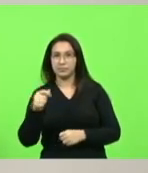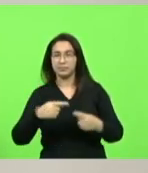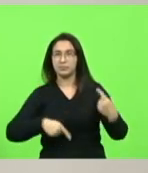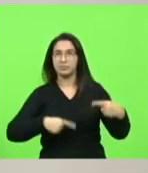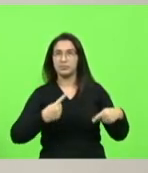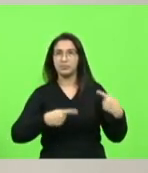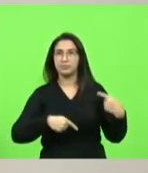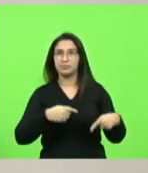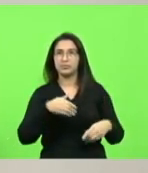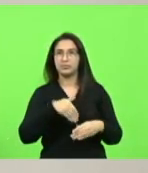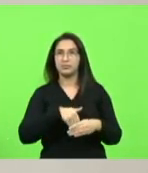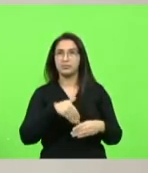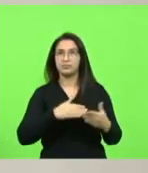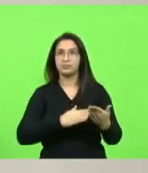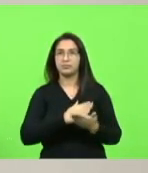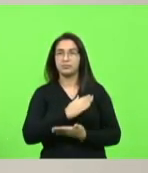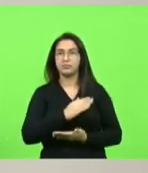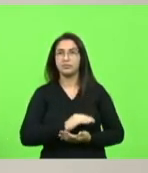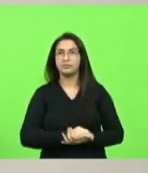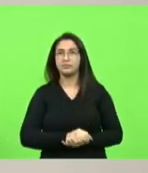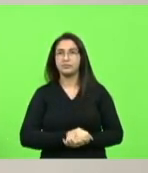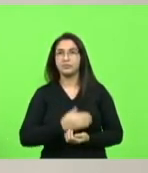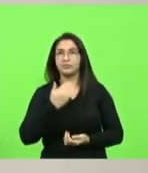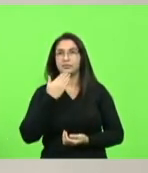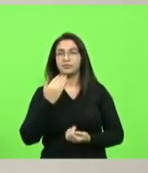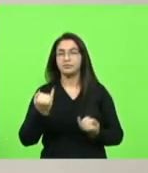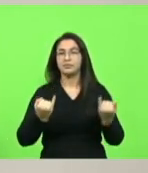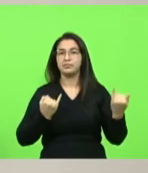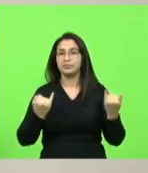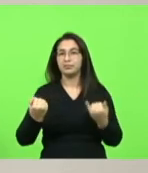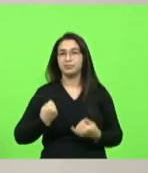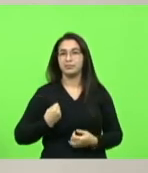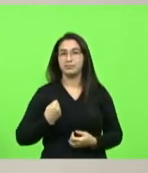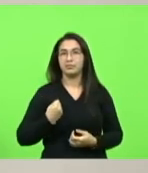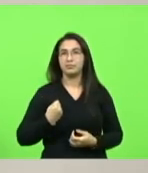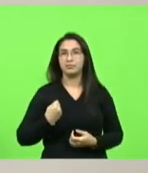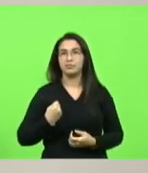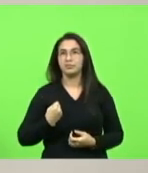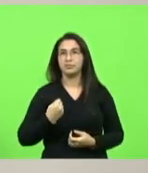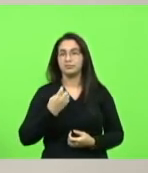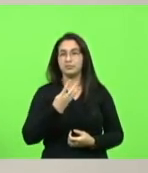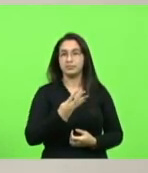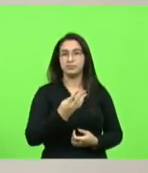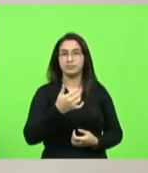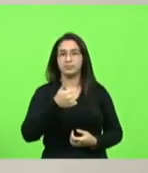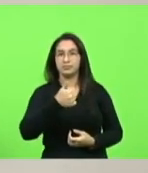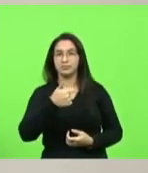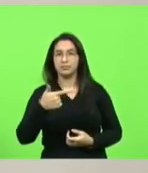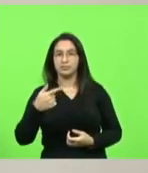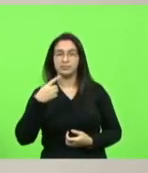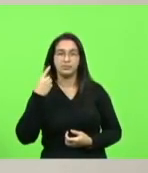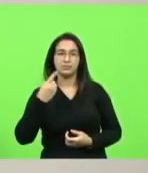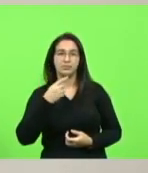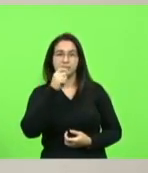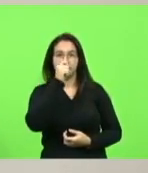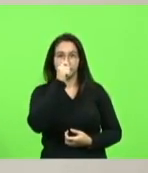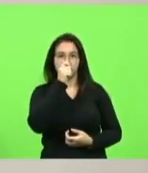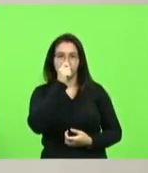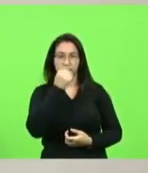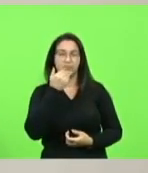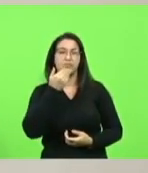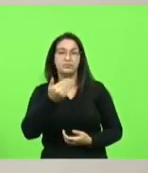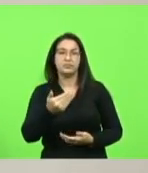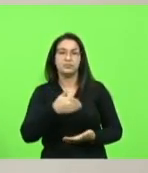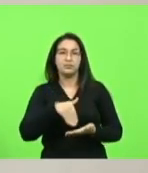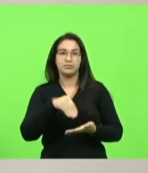em votação aprovado pedido de informação número 412 deputado João Amin solicitando